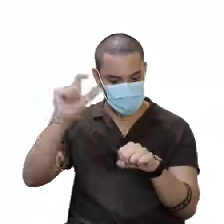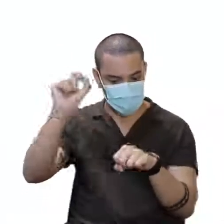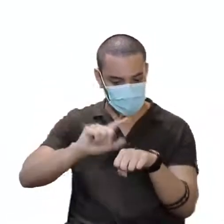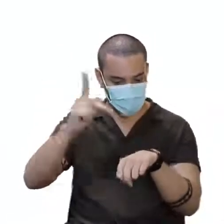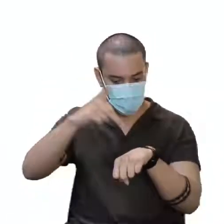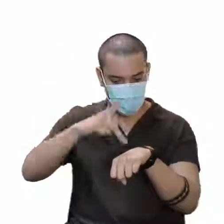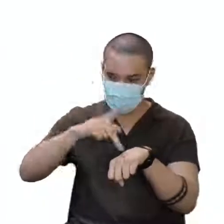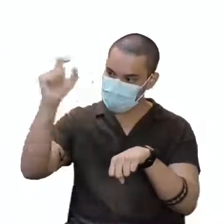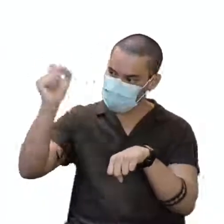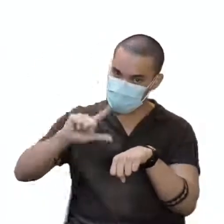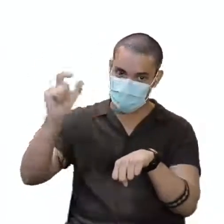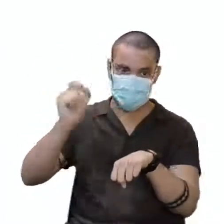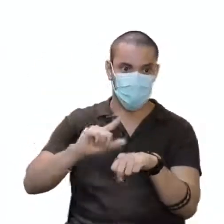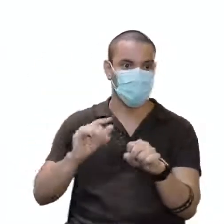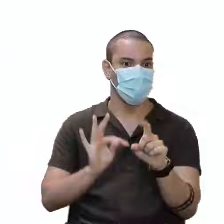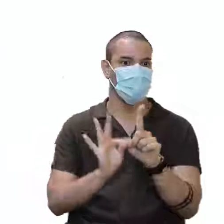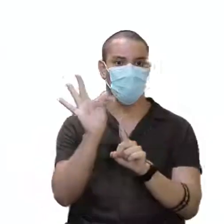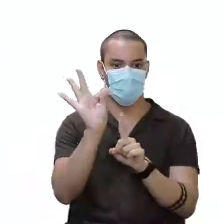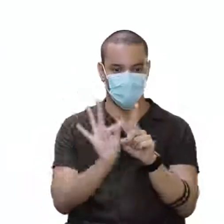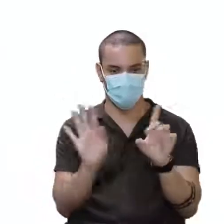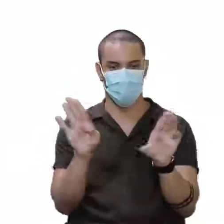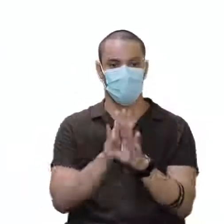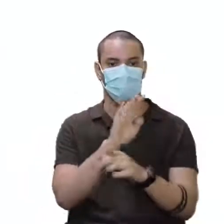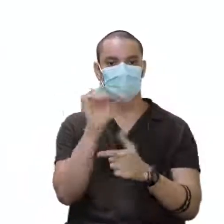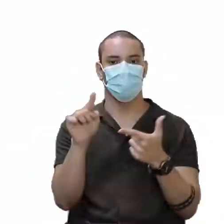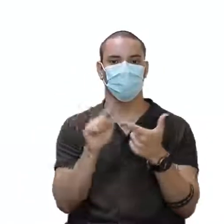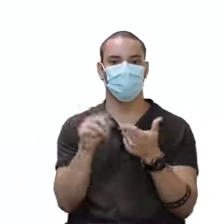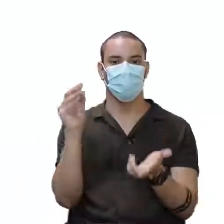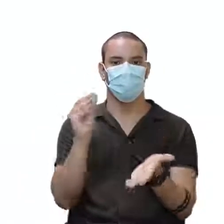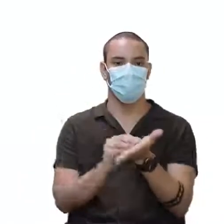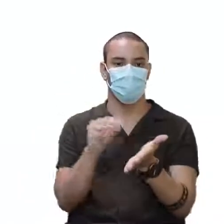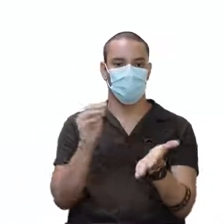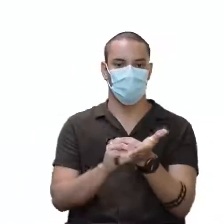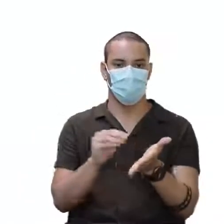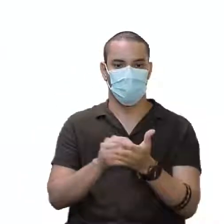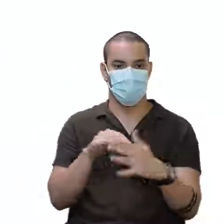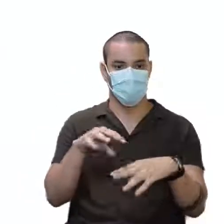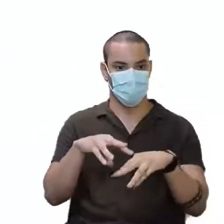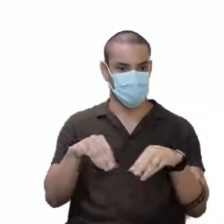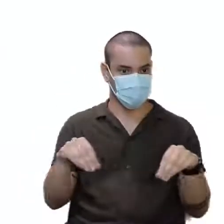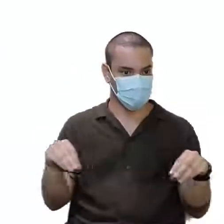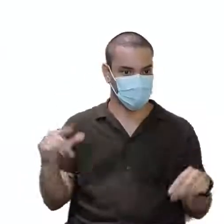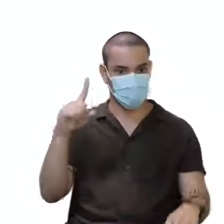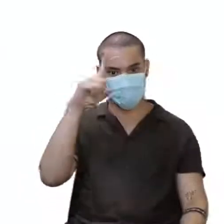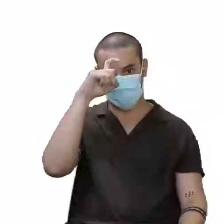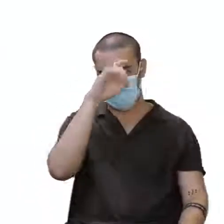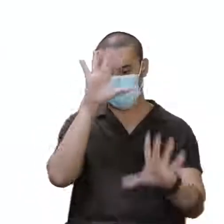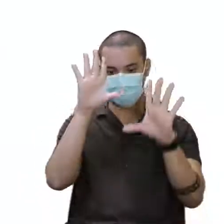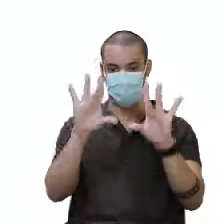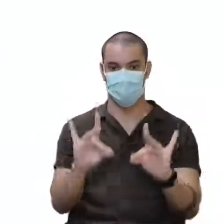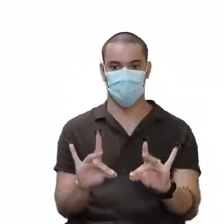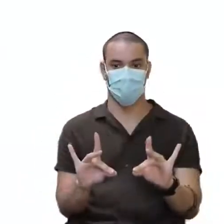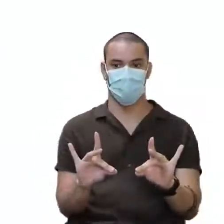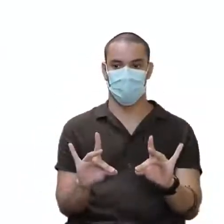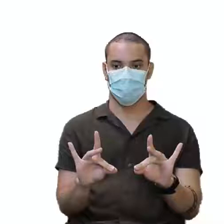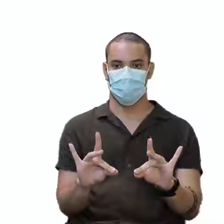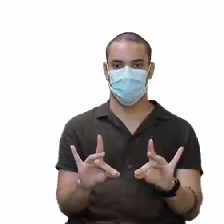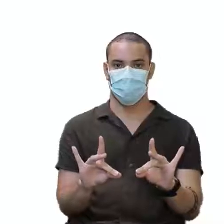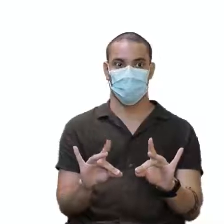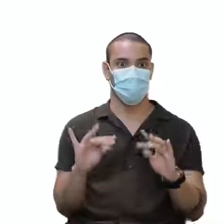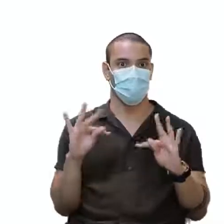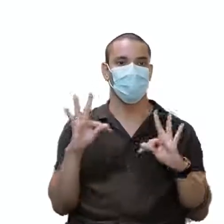altas temperaturas. Outro fator, a ausência do solo dificulta a fixação de vegetais.